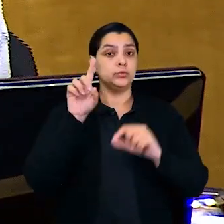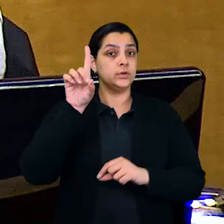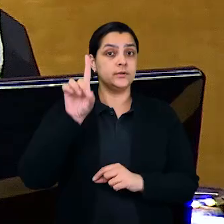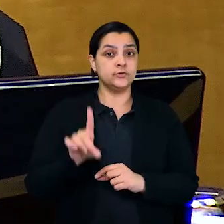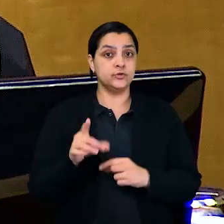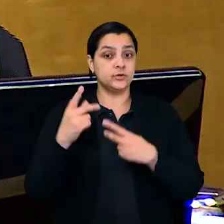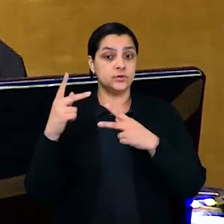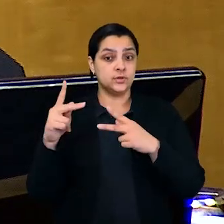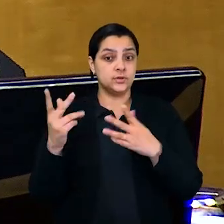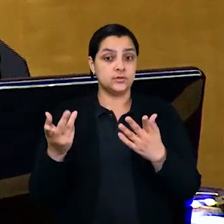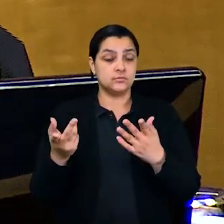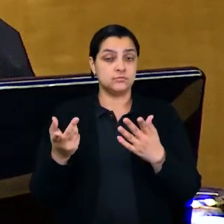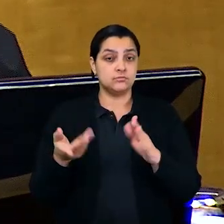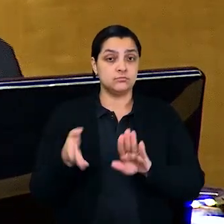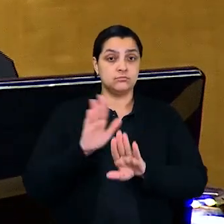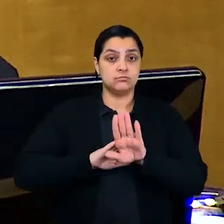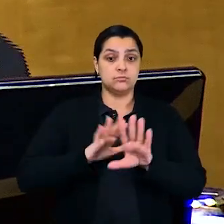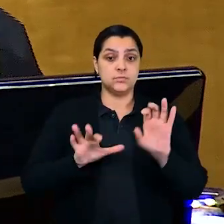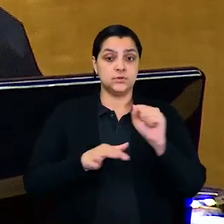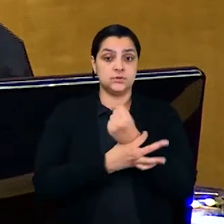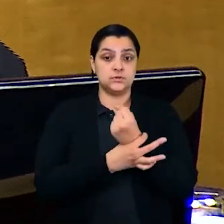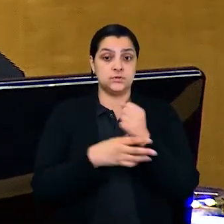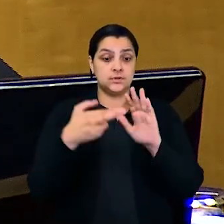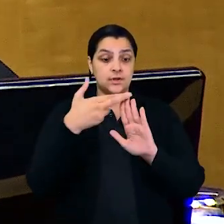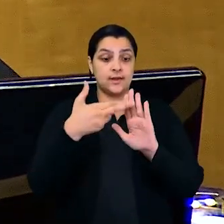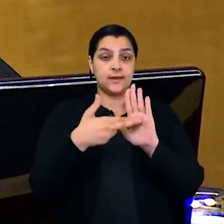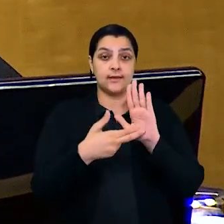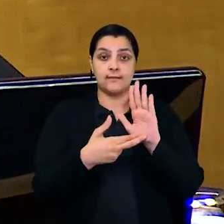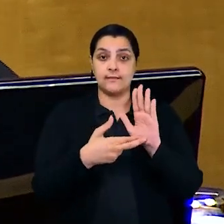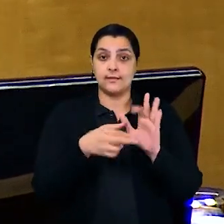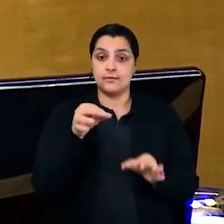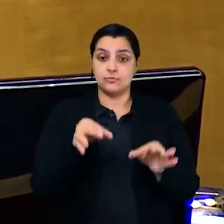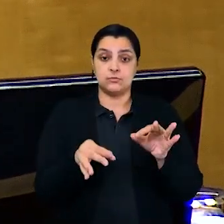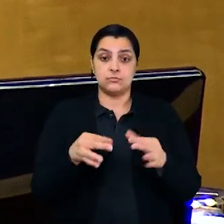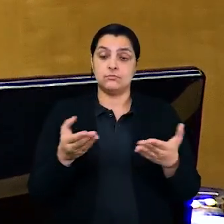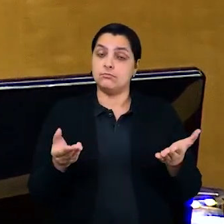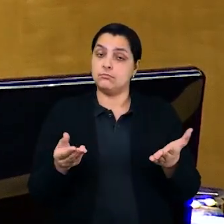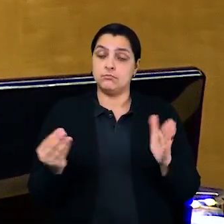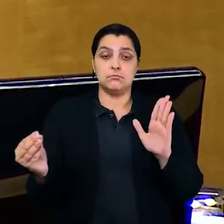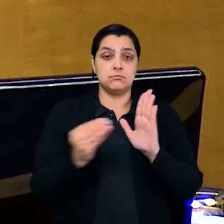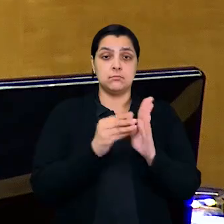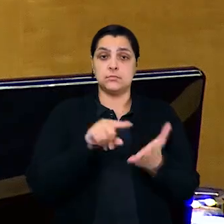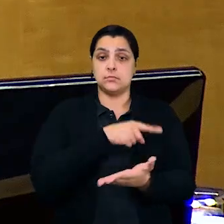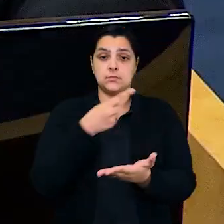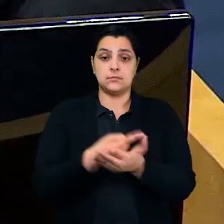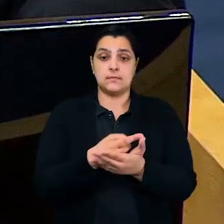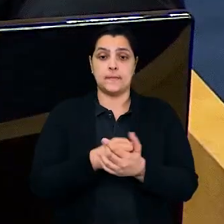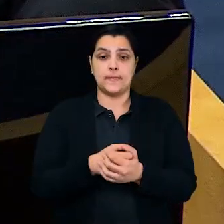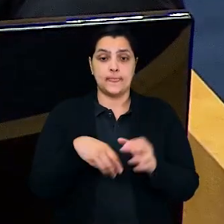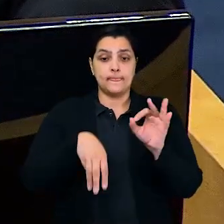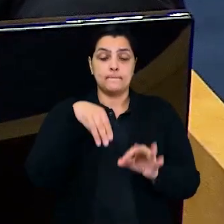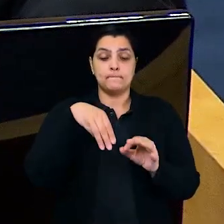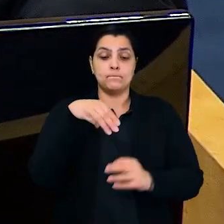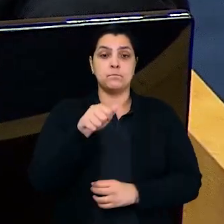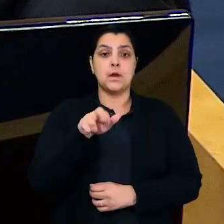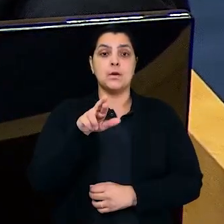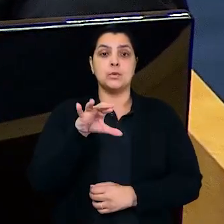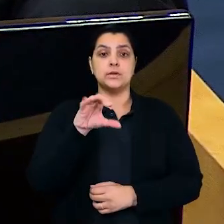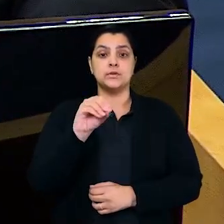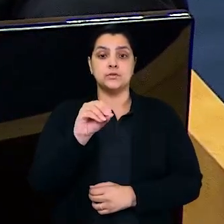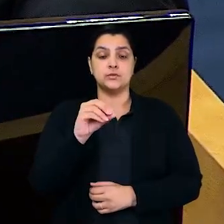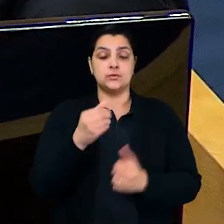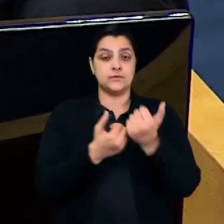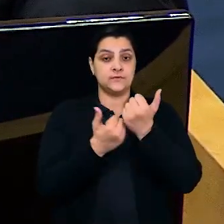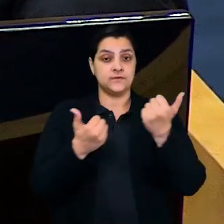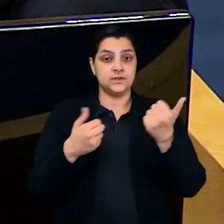direito subjetivo, assegurado em regra jurídica, ela tem aplicação imediata. O ministro Maurício Godinho